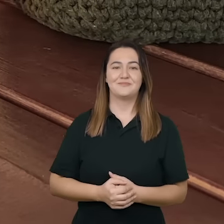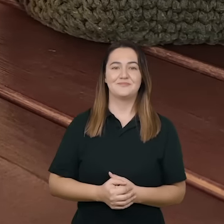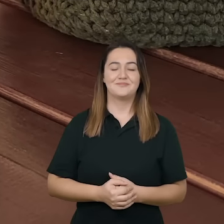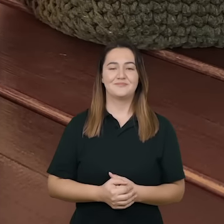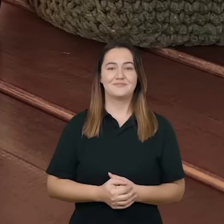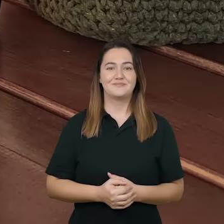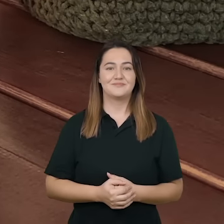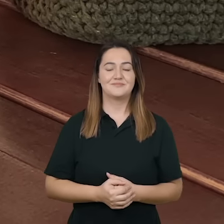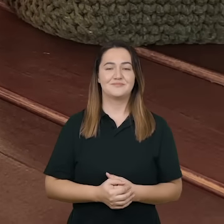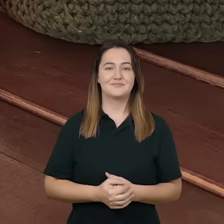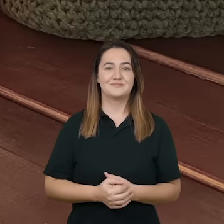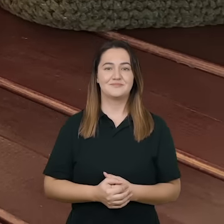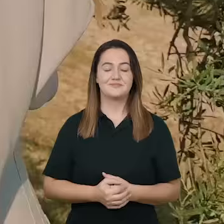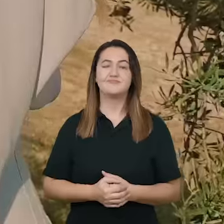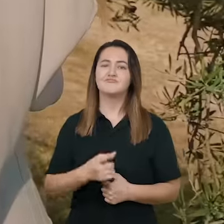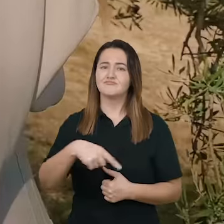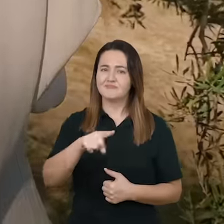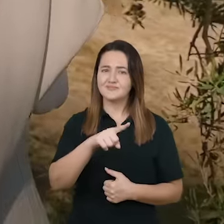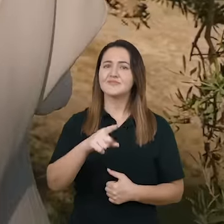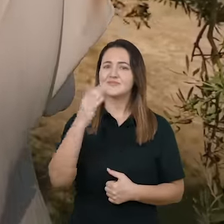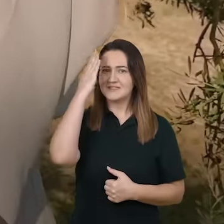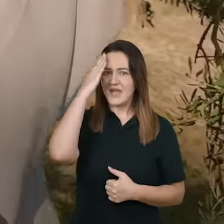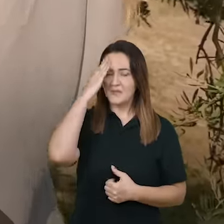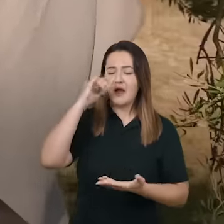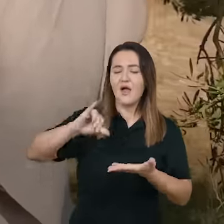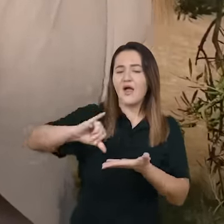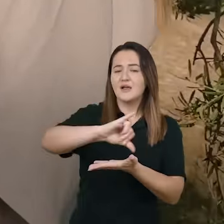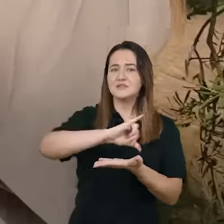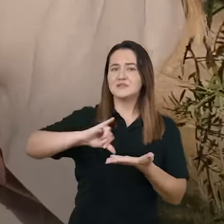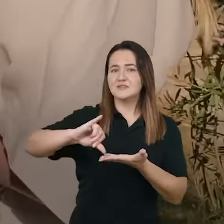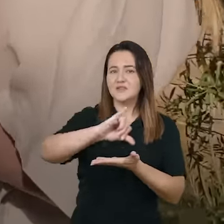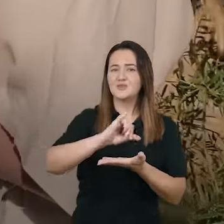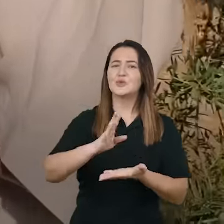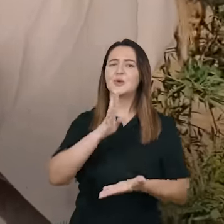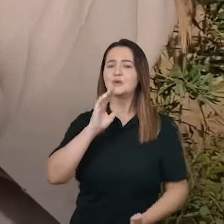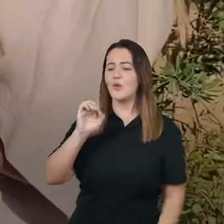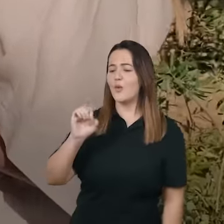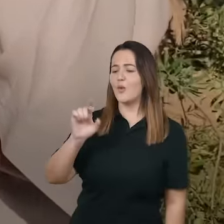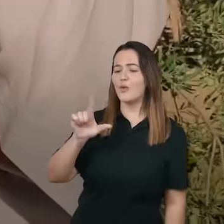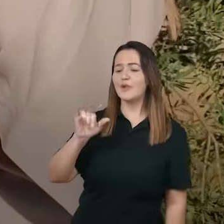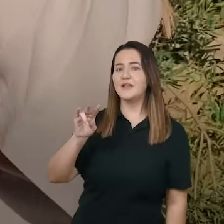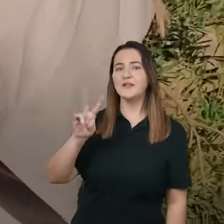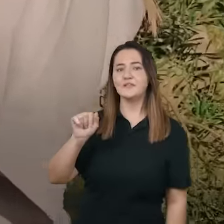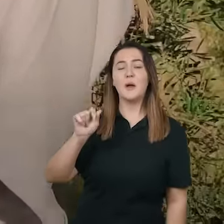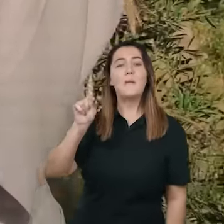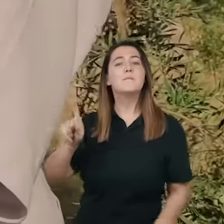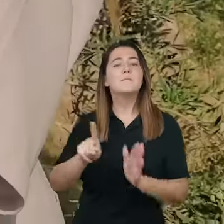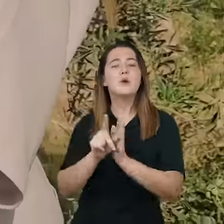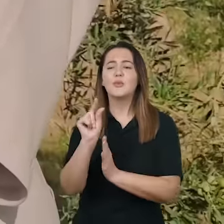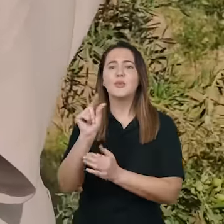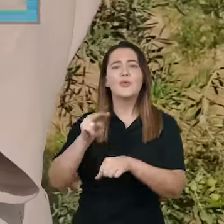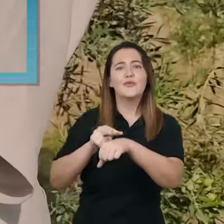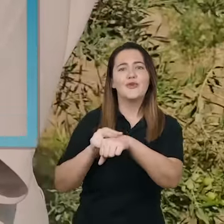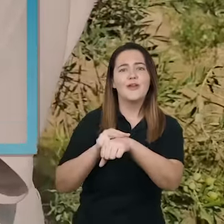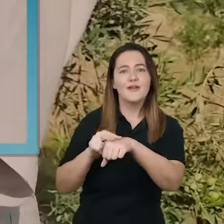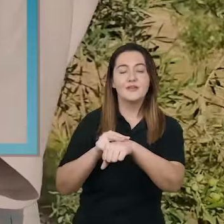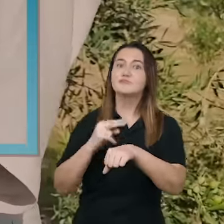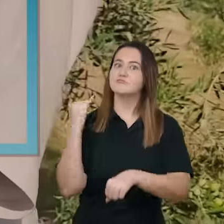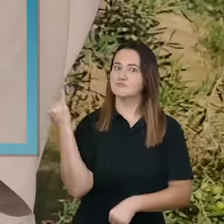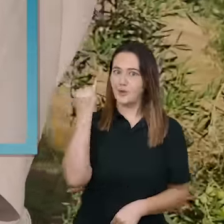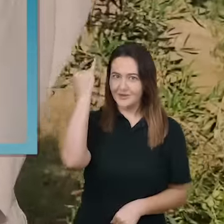bem-vindos. O azeite de oliva tem tido um papel fundamental em nosso país desde sempre.